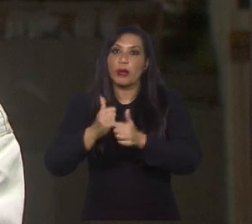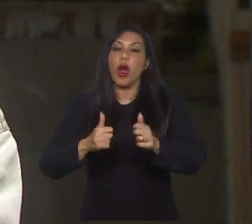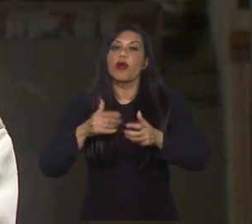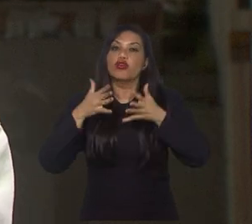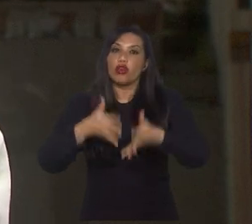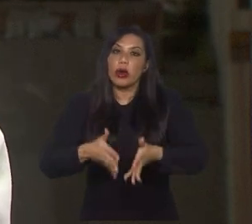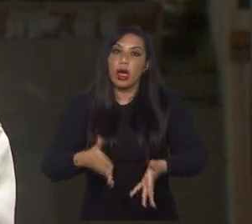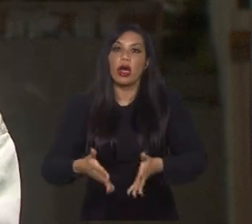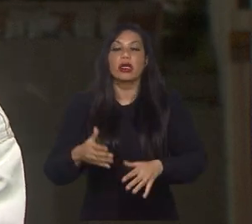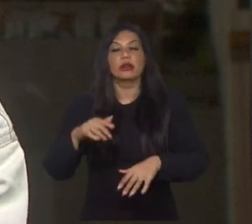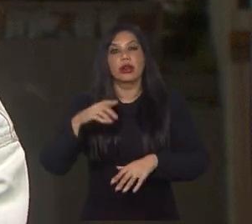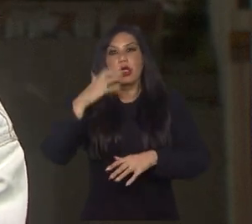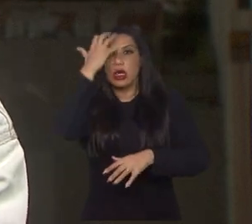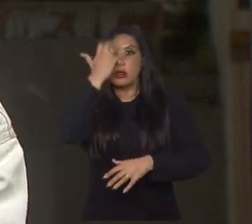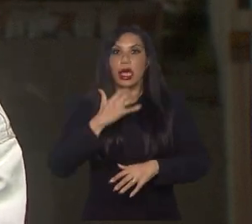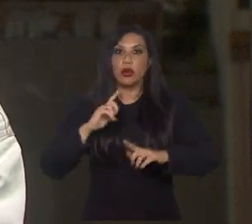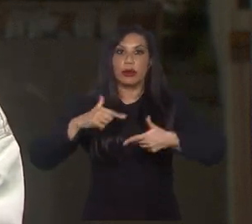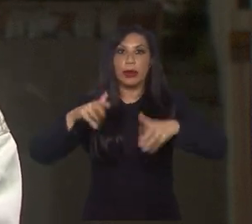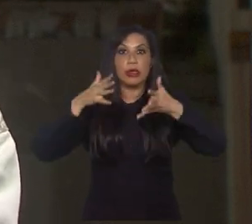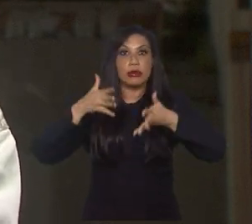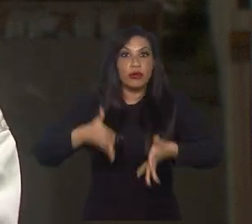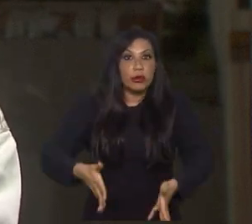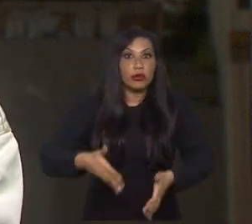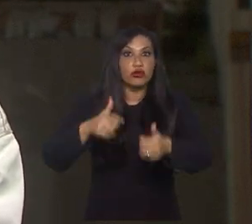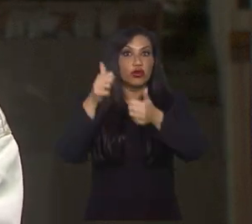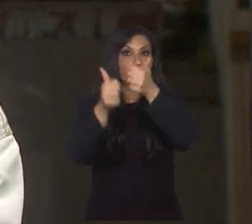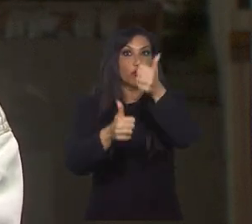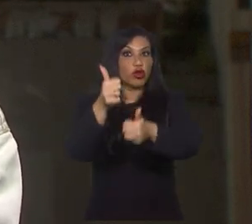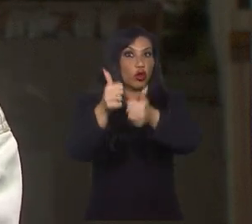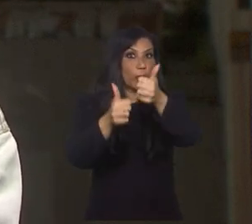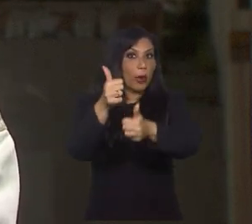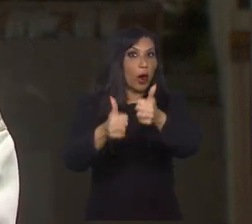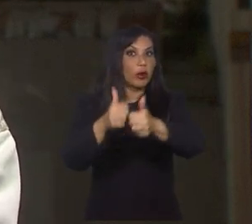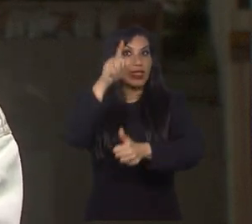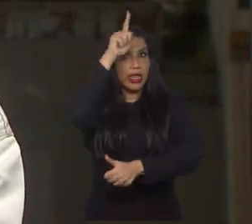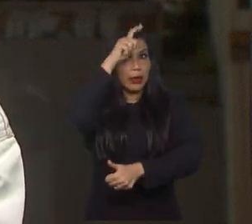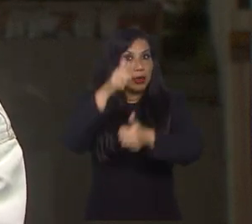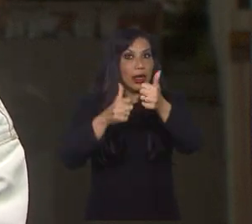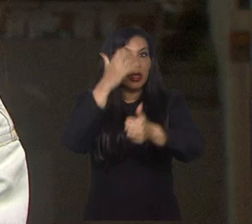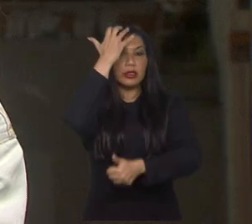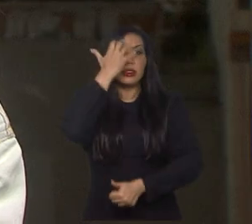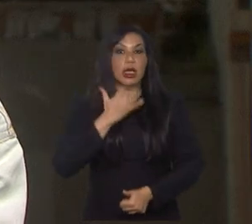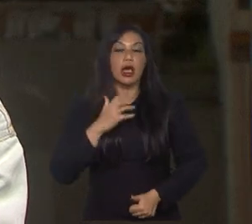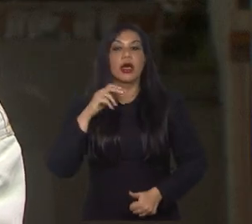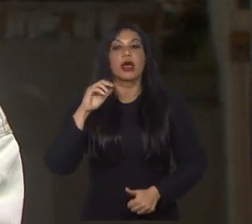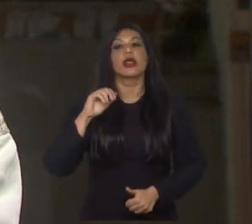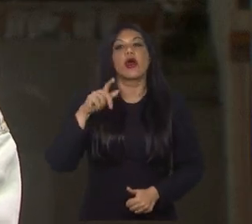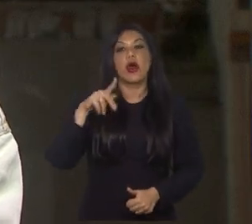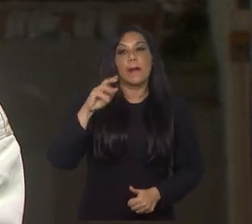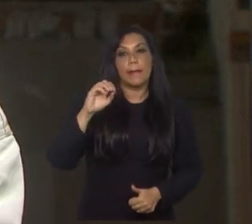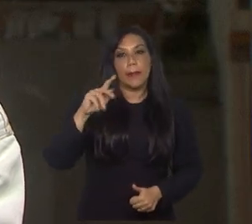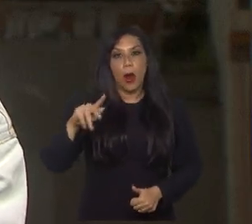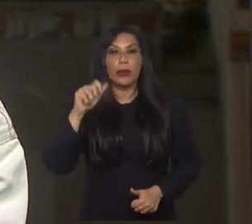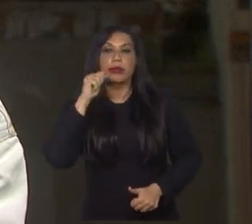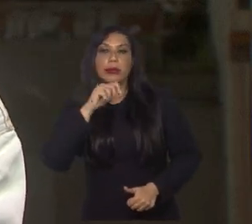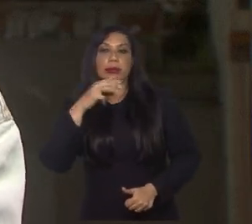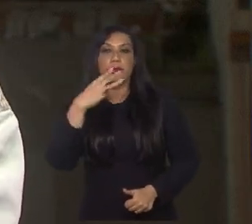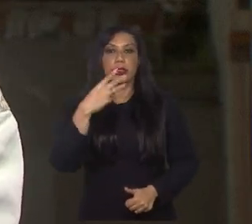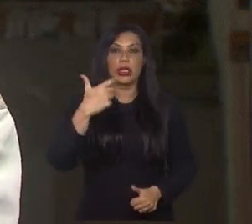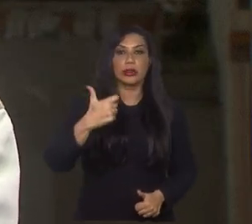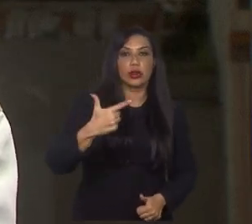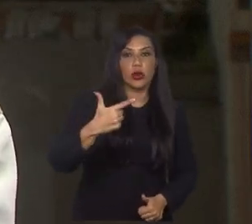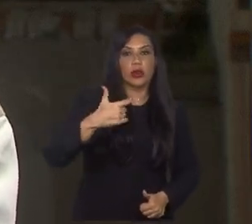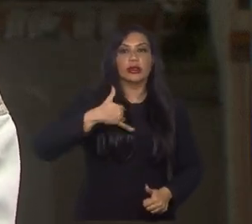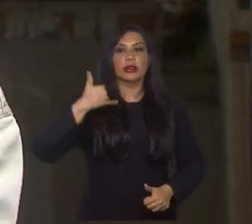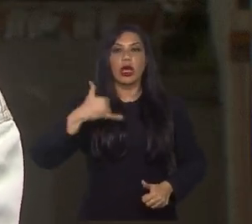muito sério que é feito na Alemanha. A grande verdade é essa. Temos algumas jogadoras interessantes, a própria Alexandra Popp, que vai, né, tem aí com 32 anos.